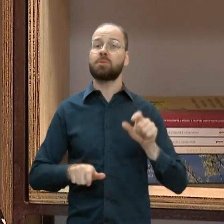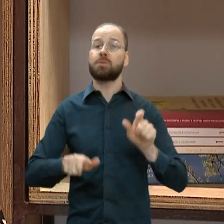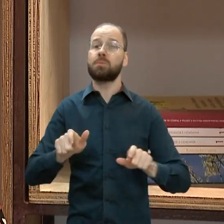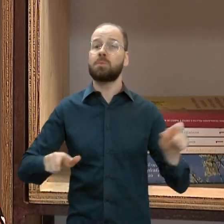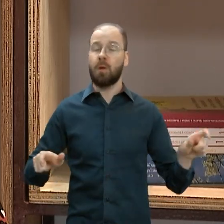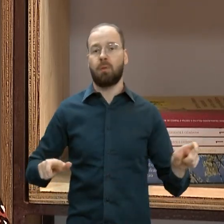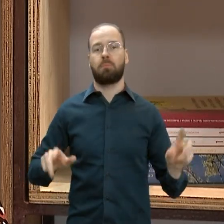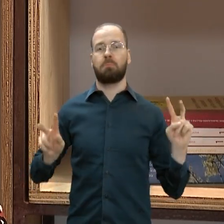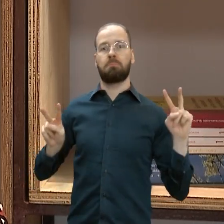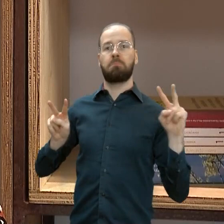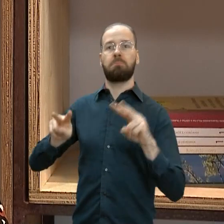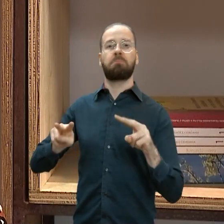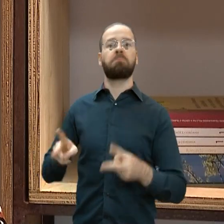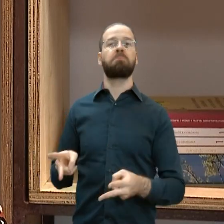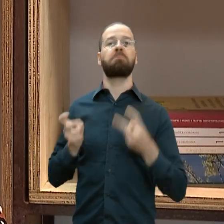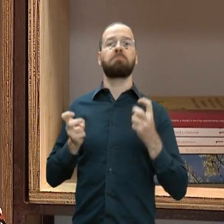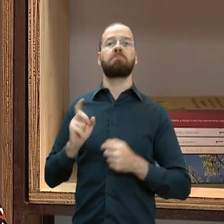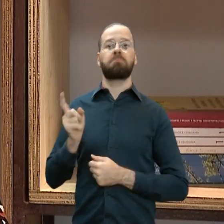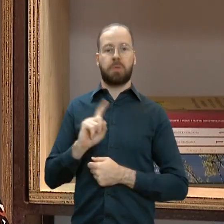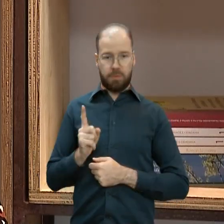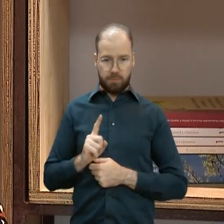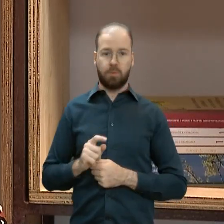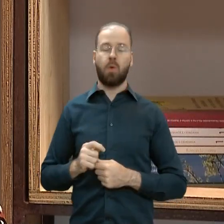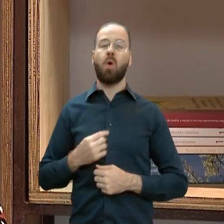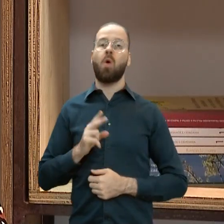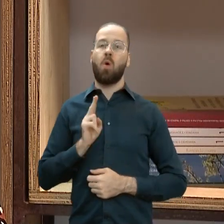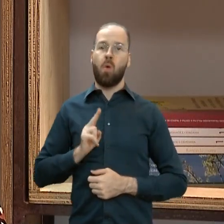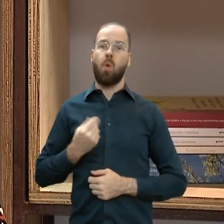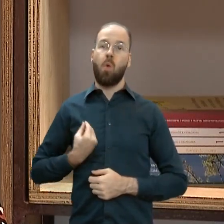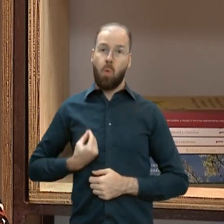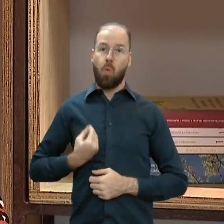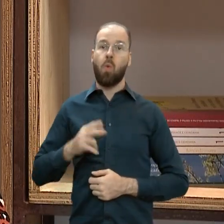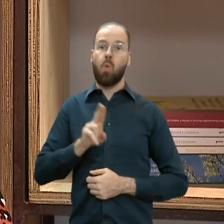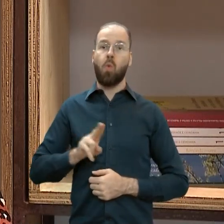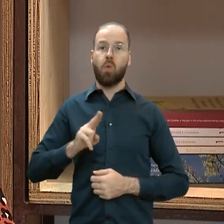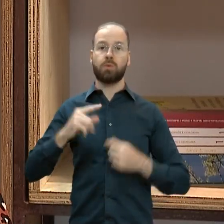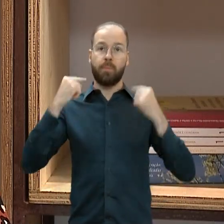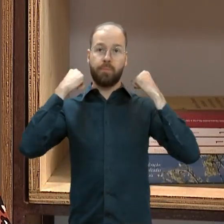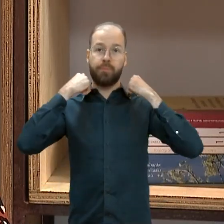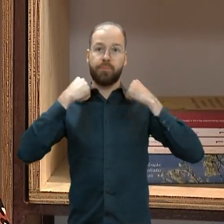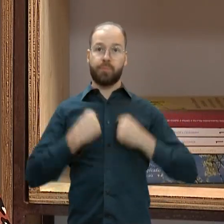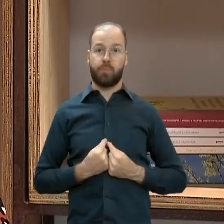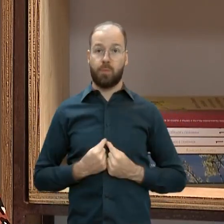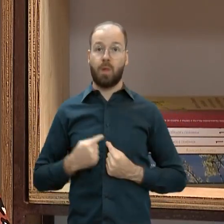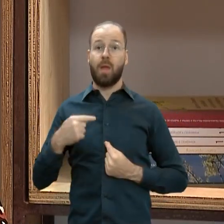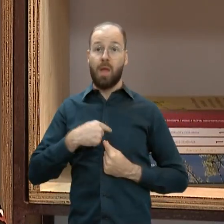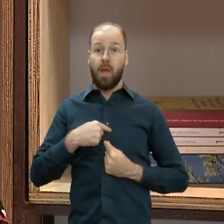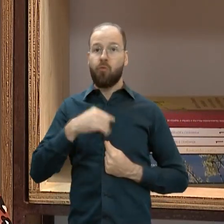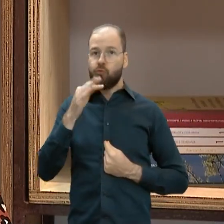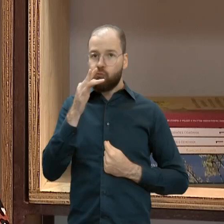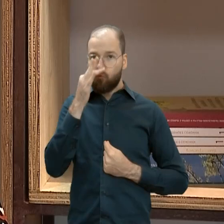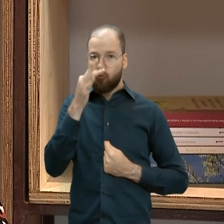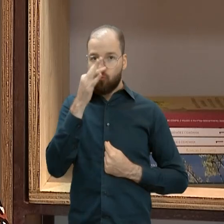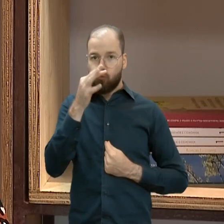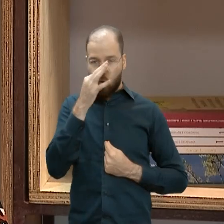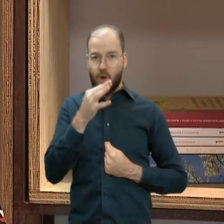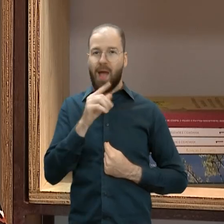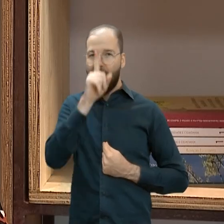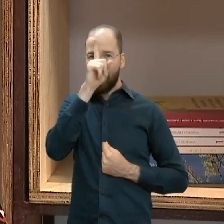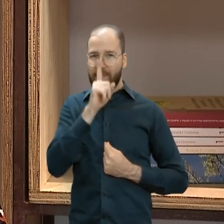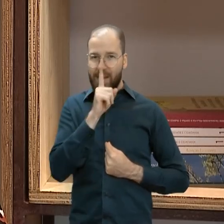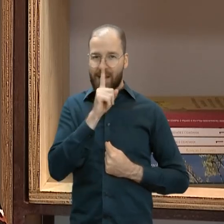deficiência oculta usar um cordão com os girassóis. E as deficiências ocultas, que